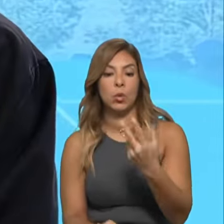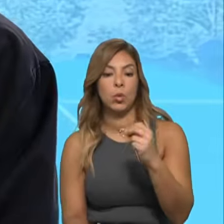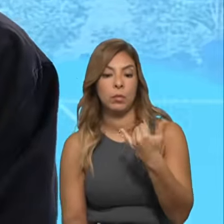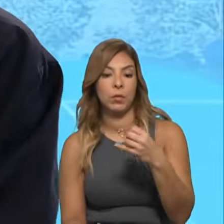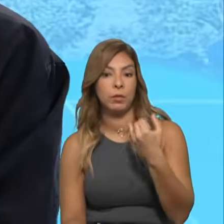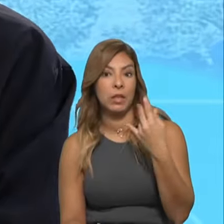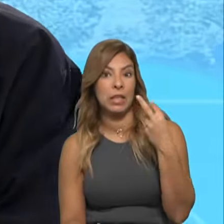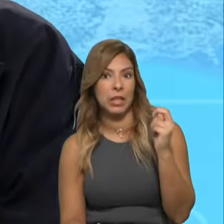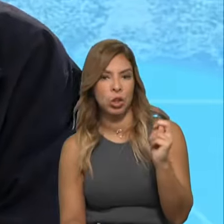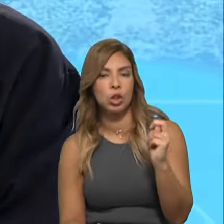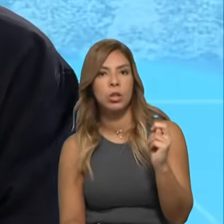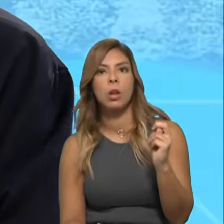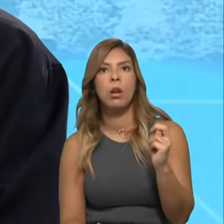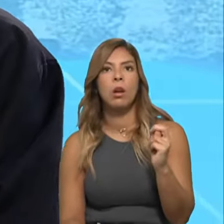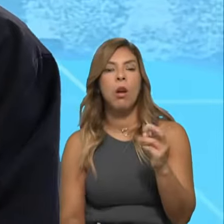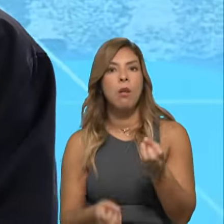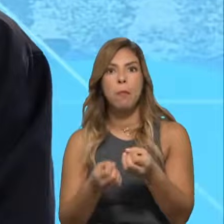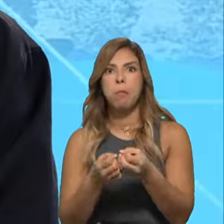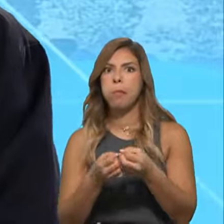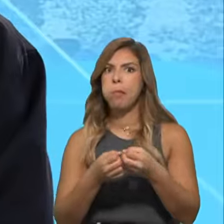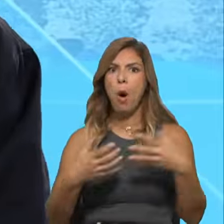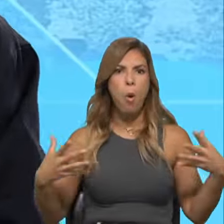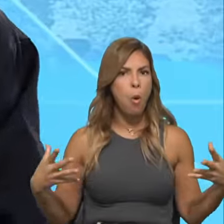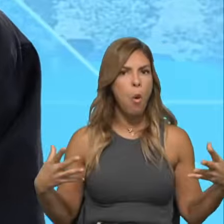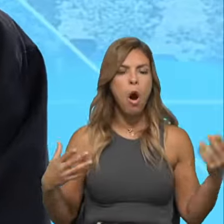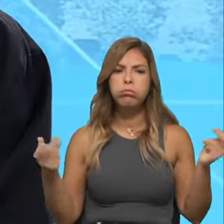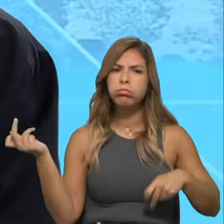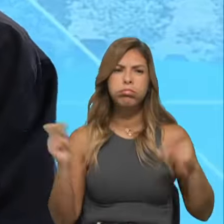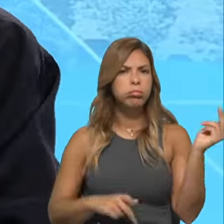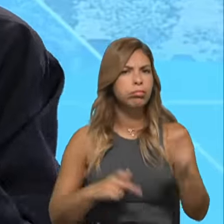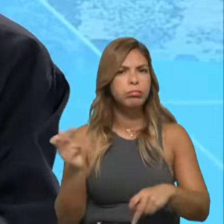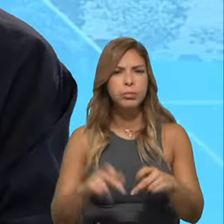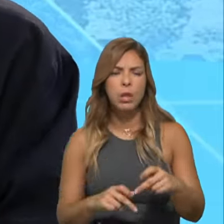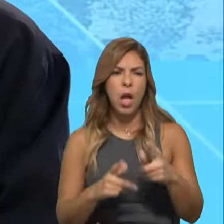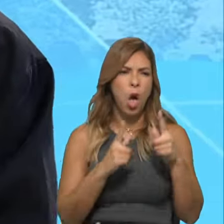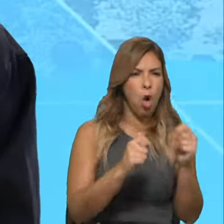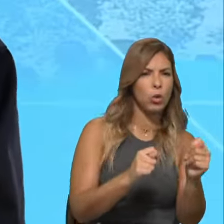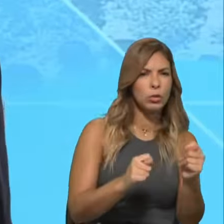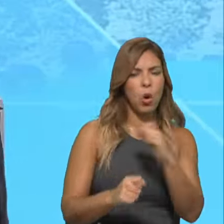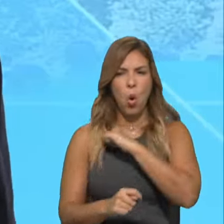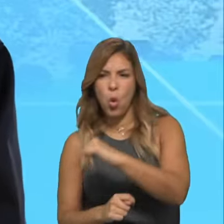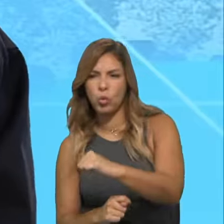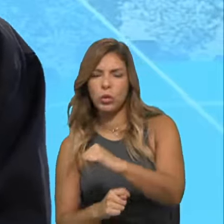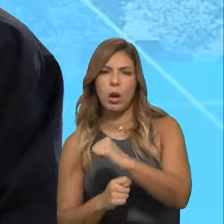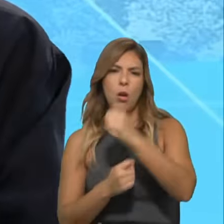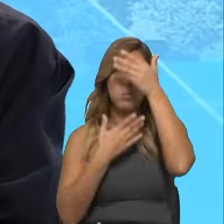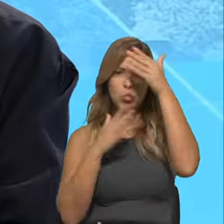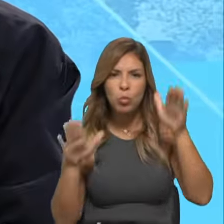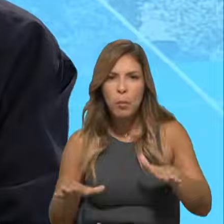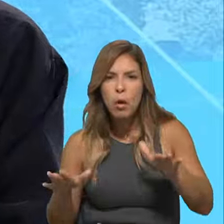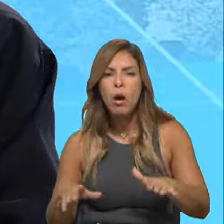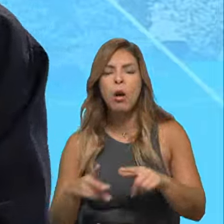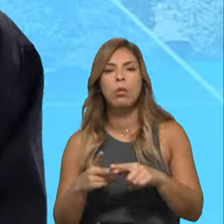2023. Exatamente. Houve uma erupção, digamos assim, de incidentes de ódio antissemita e antimuçulmano, por exemplo, também. Mas